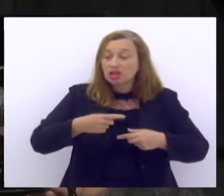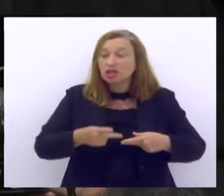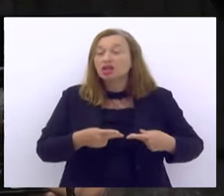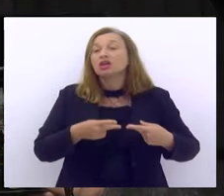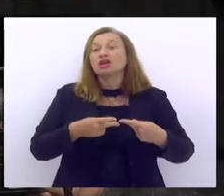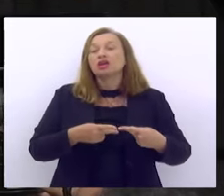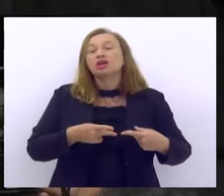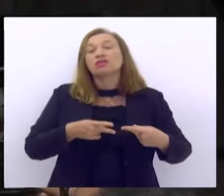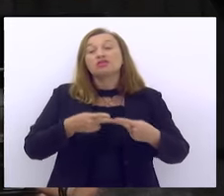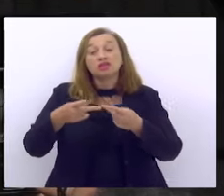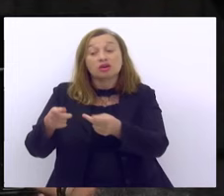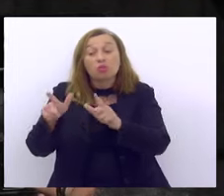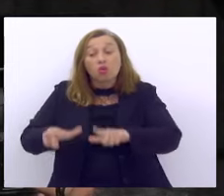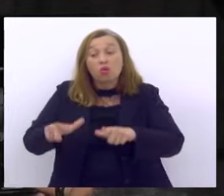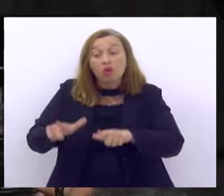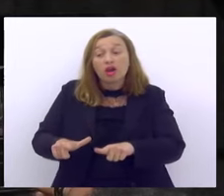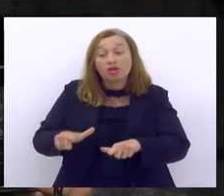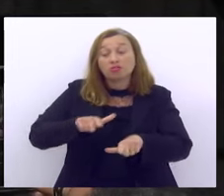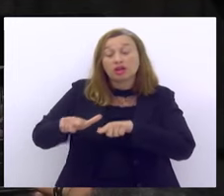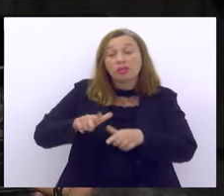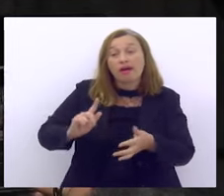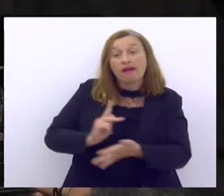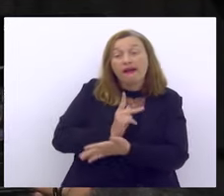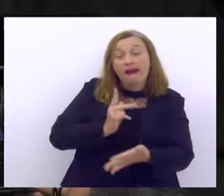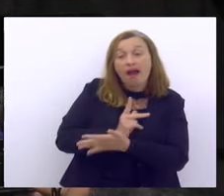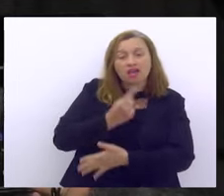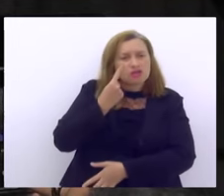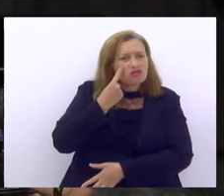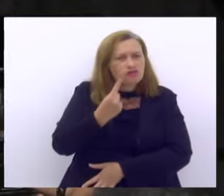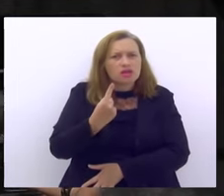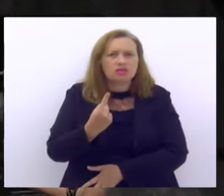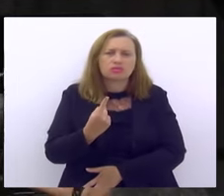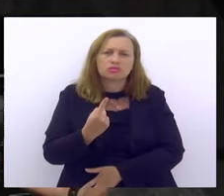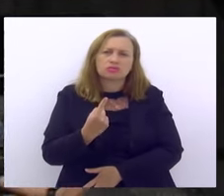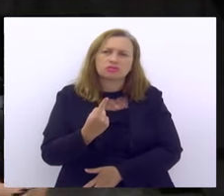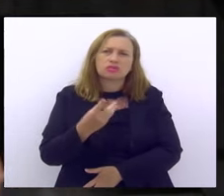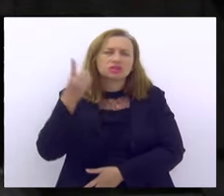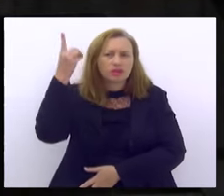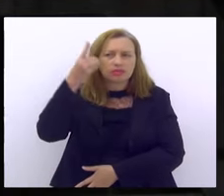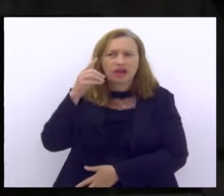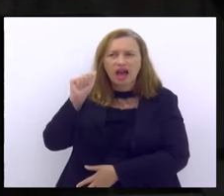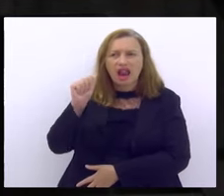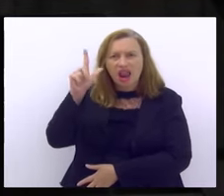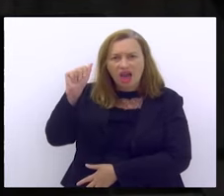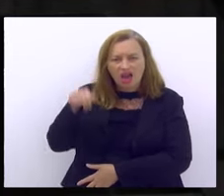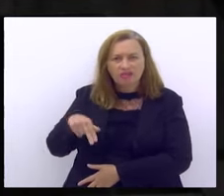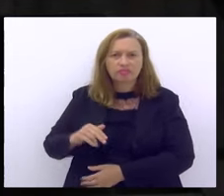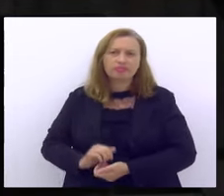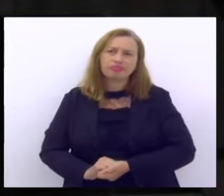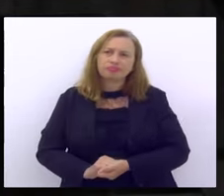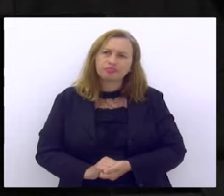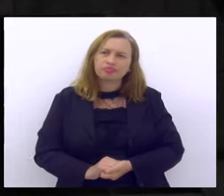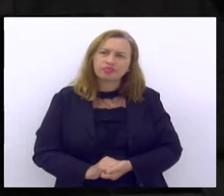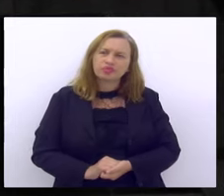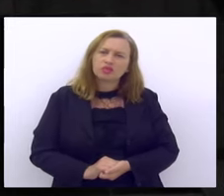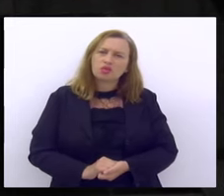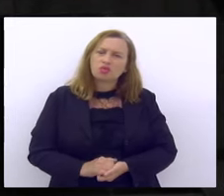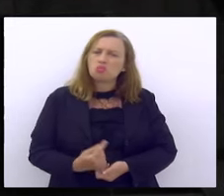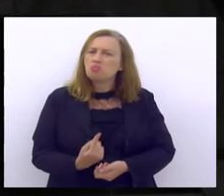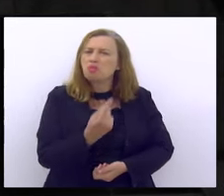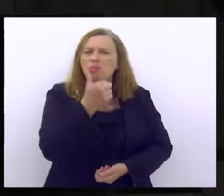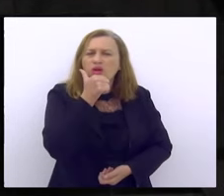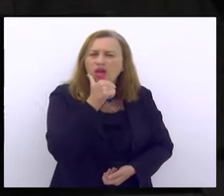operação irregular. E nos deparamos com essa cena, deputado Alan Lopes. Uma senhora